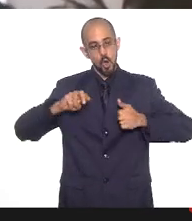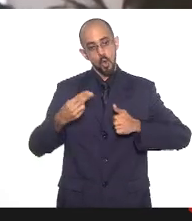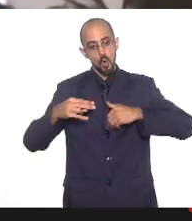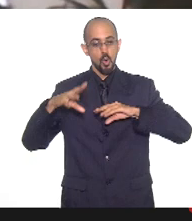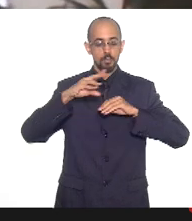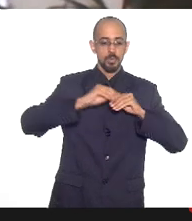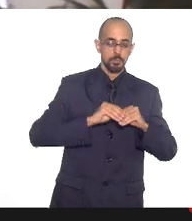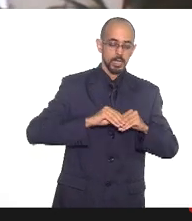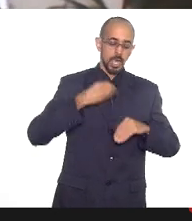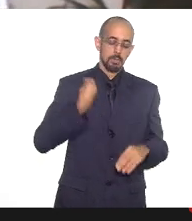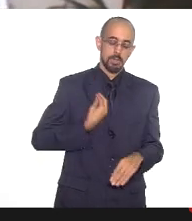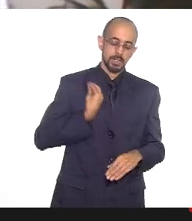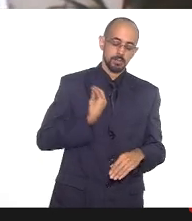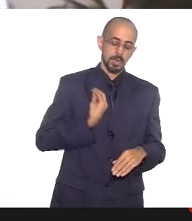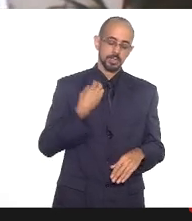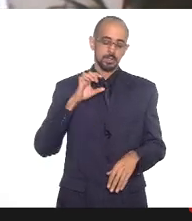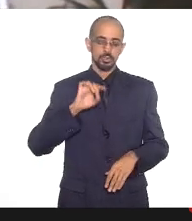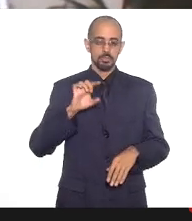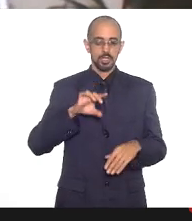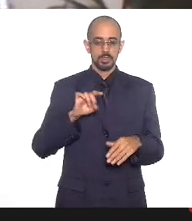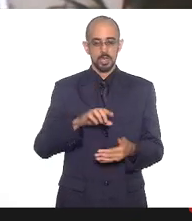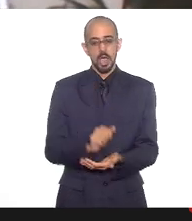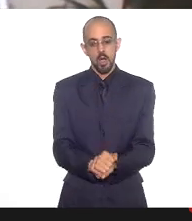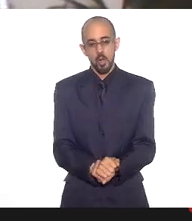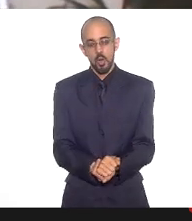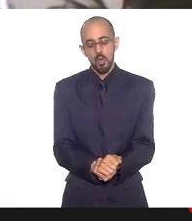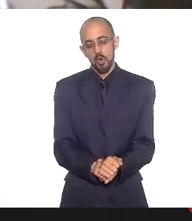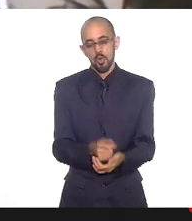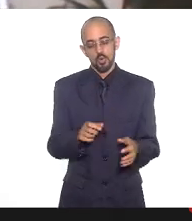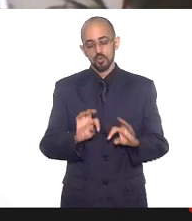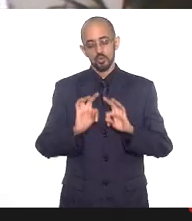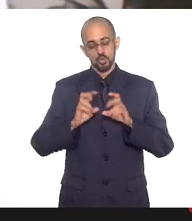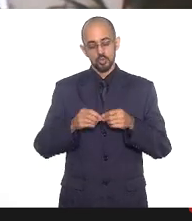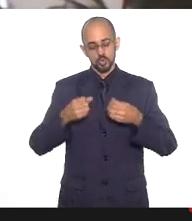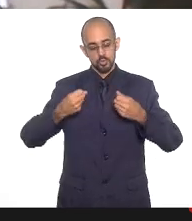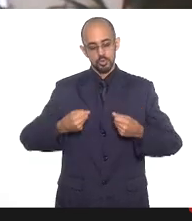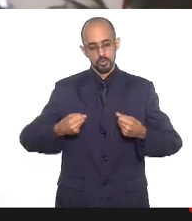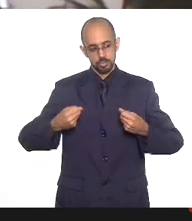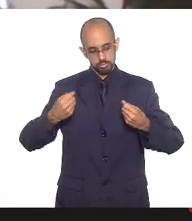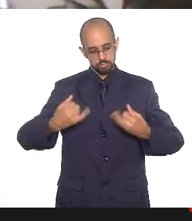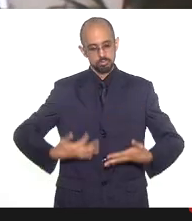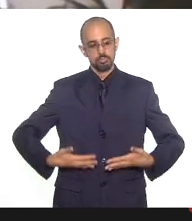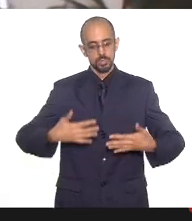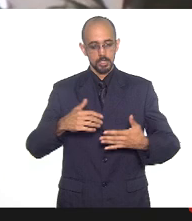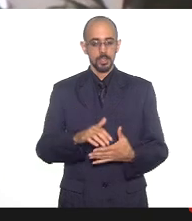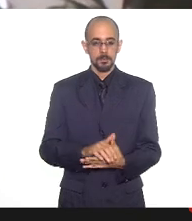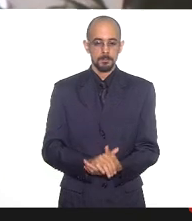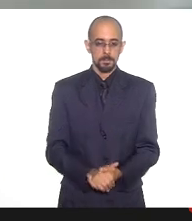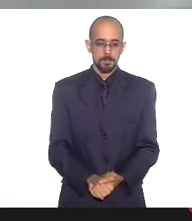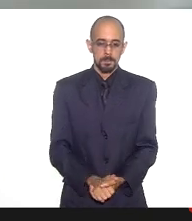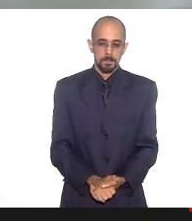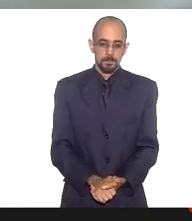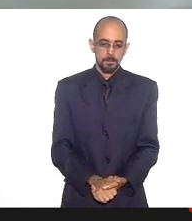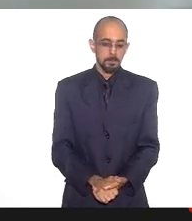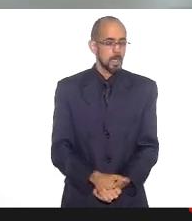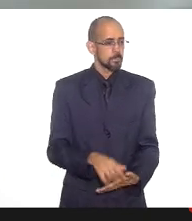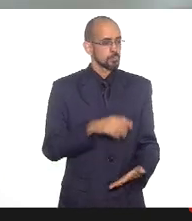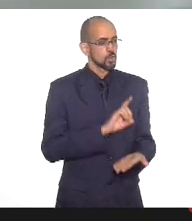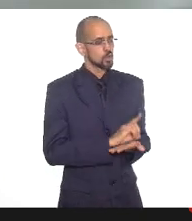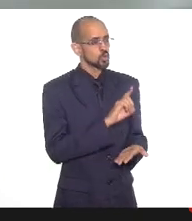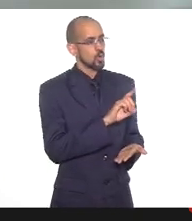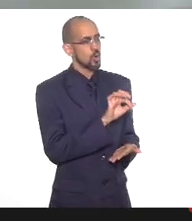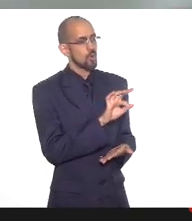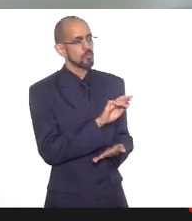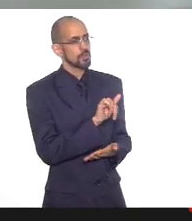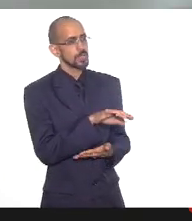no que se refere à participação especial, os pontos que eu trouxe aqui, os esclarecimentos. Doutor Frederico, antes do